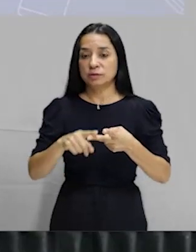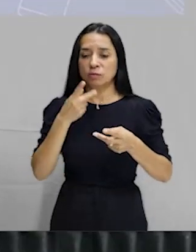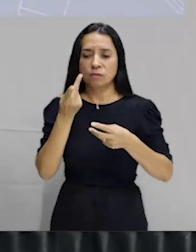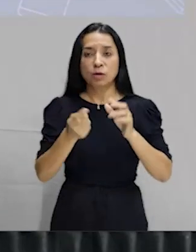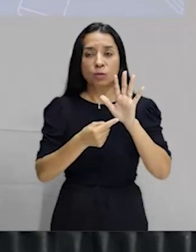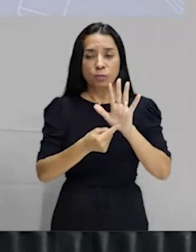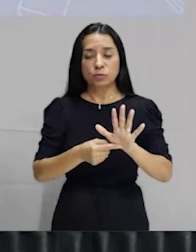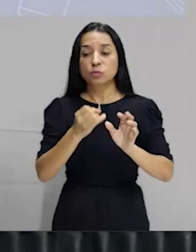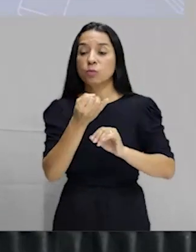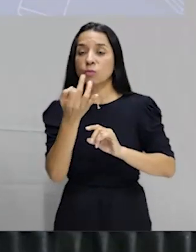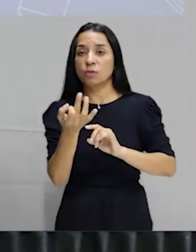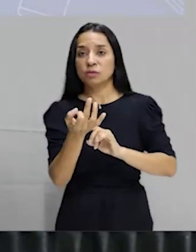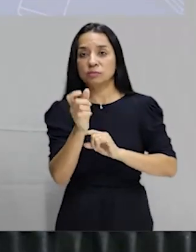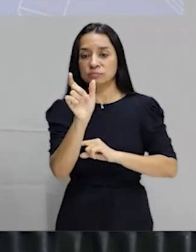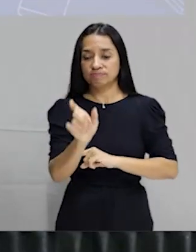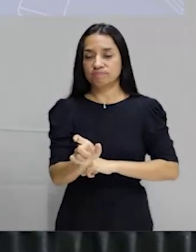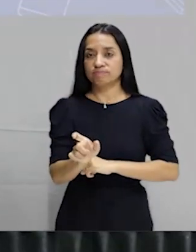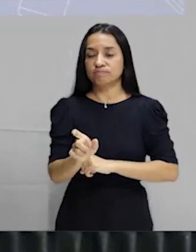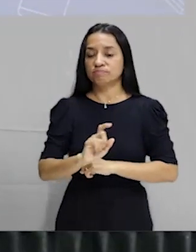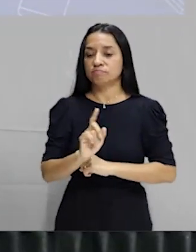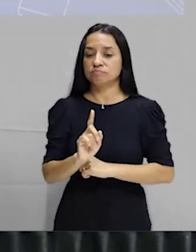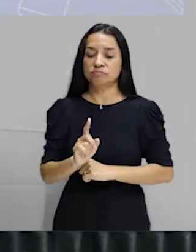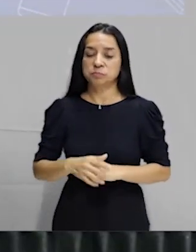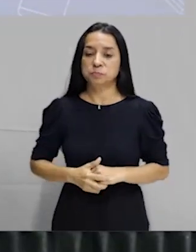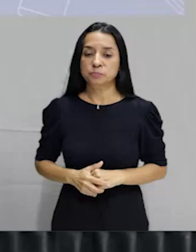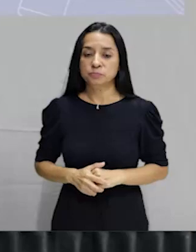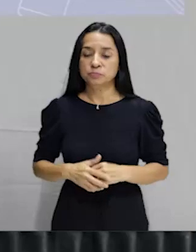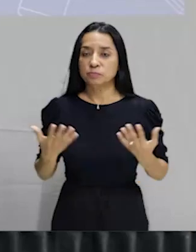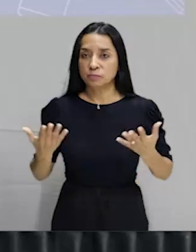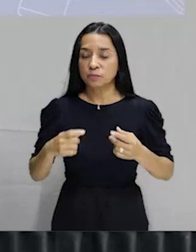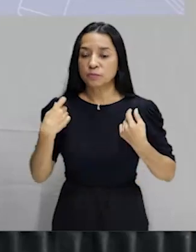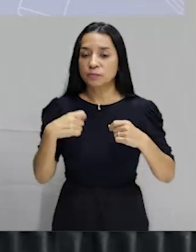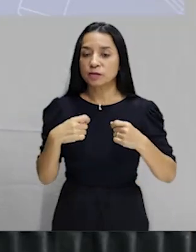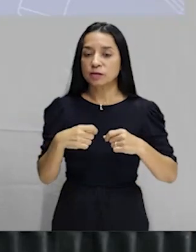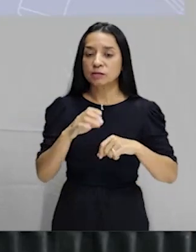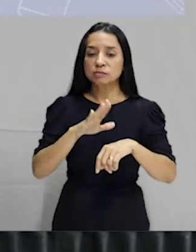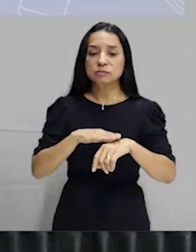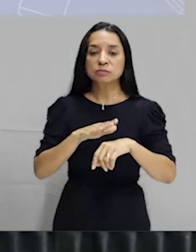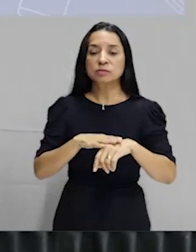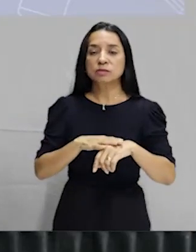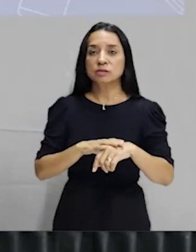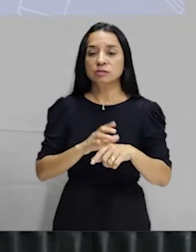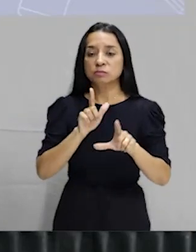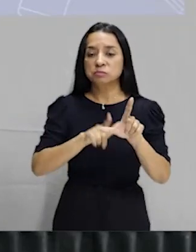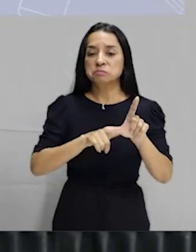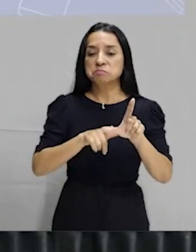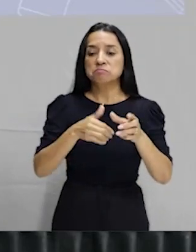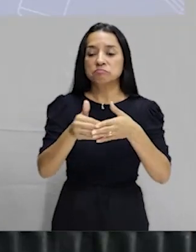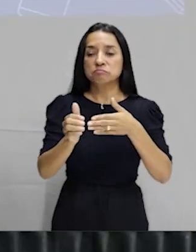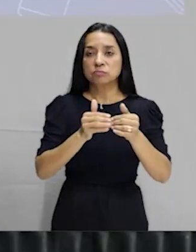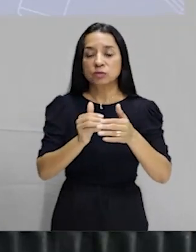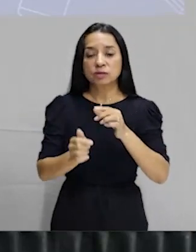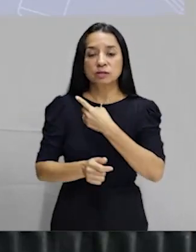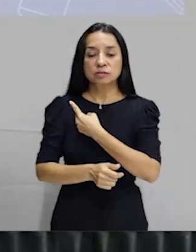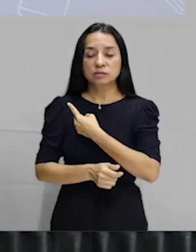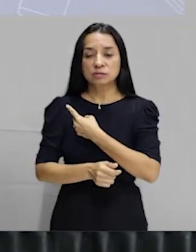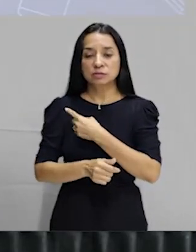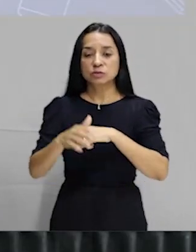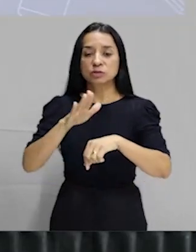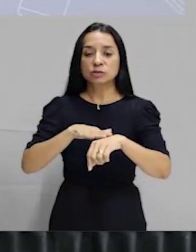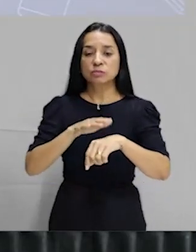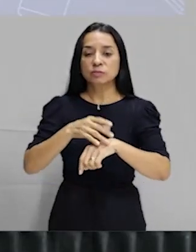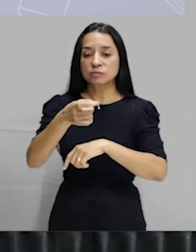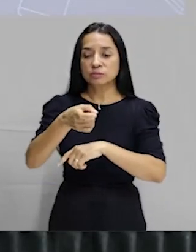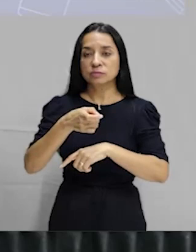disse. E agora, o que eu faço? Agora, eu preciso, né, só chamar de uma variável qualquer, que no nosso caso aqui, chamamos de